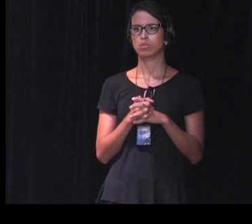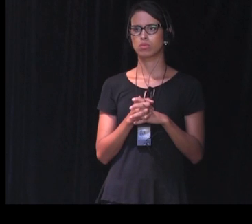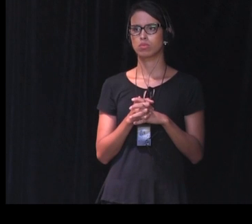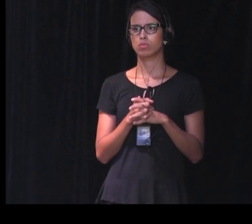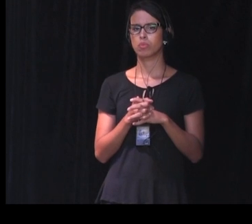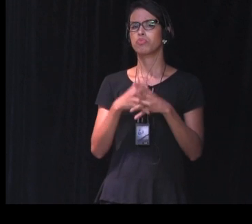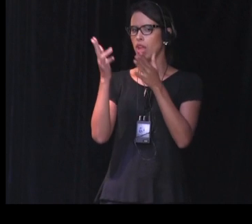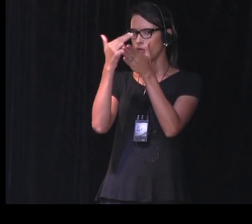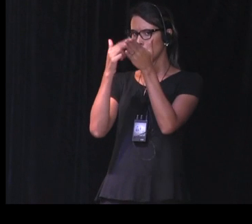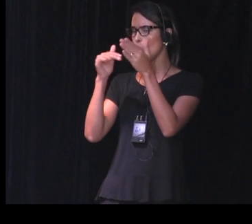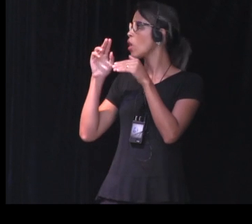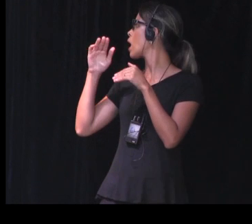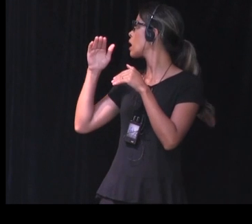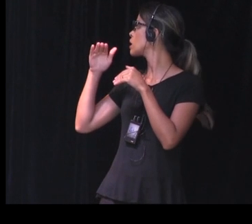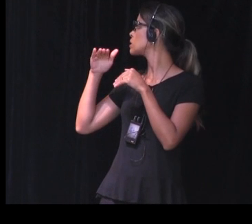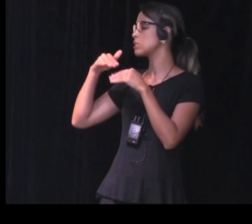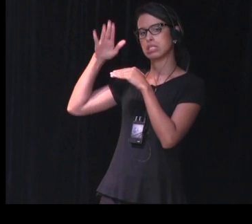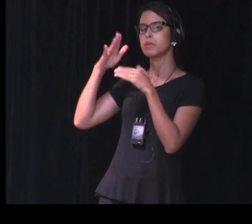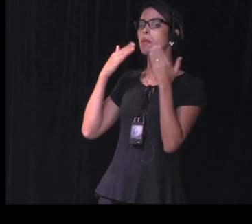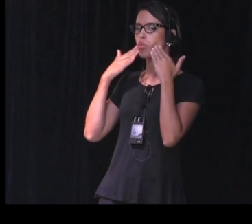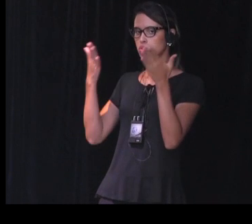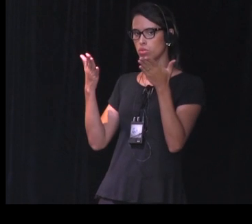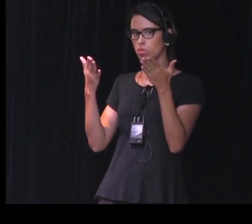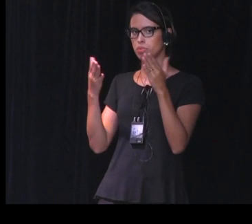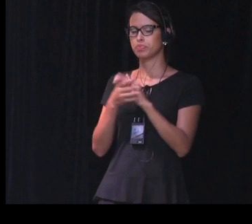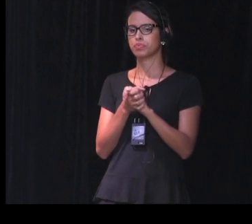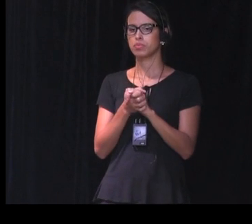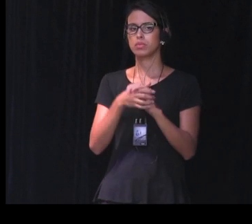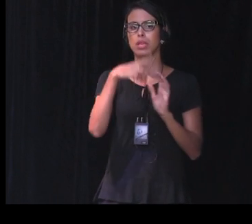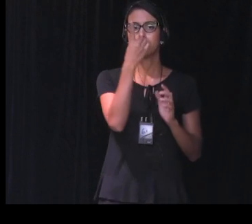O que víamos com Mandel naquele desenho de cima.